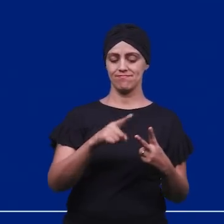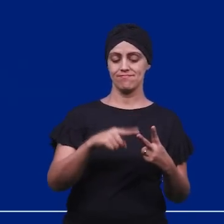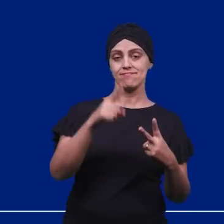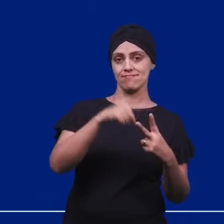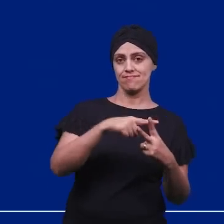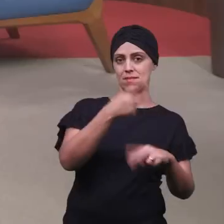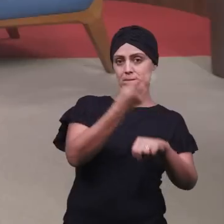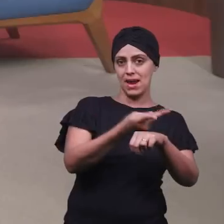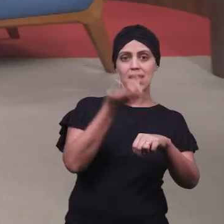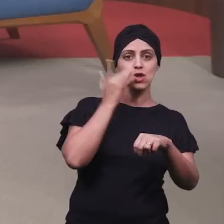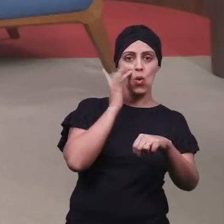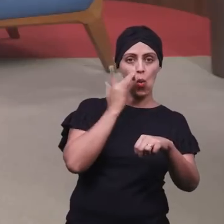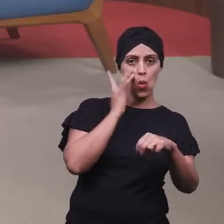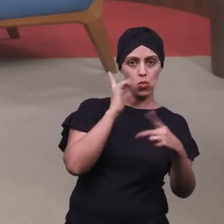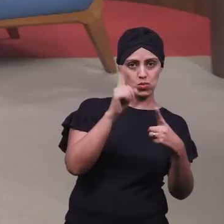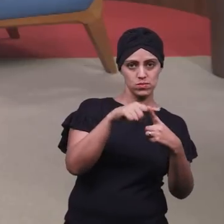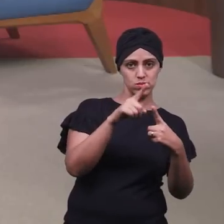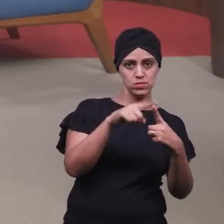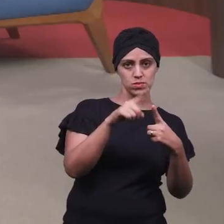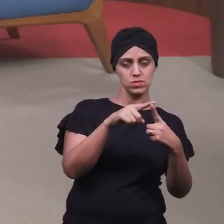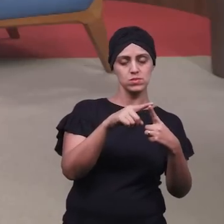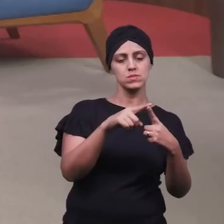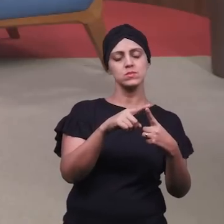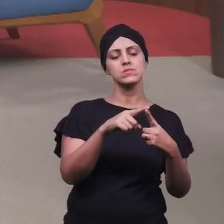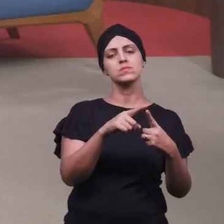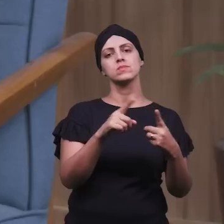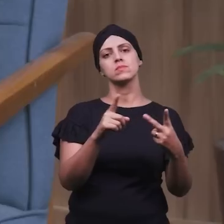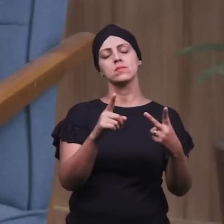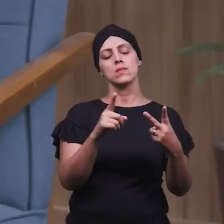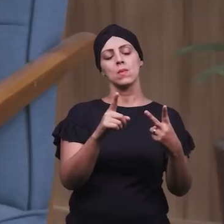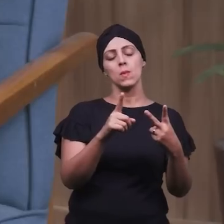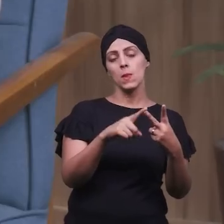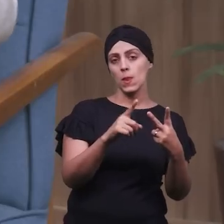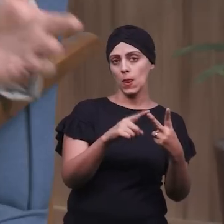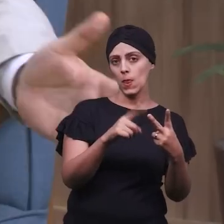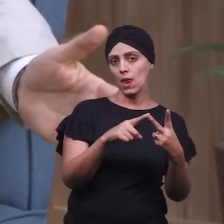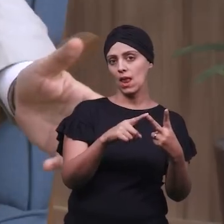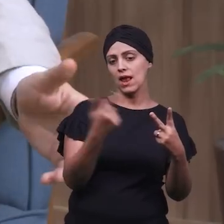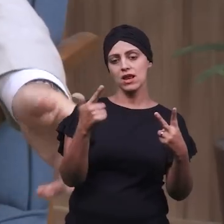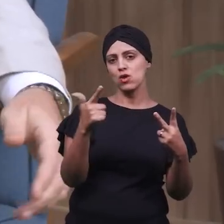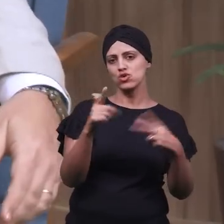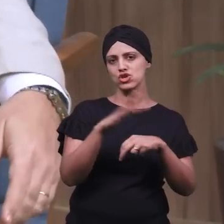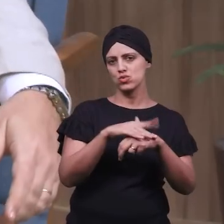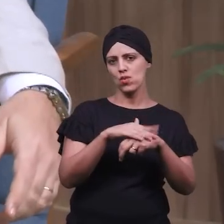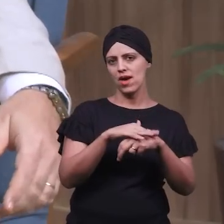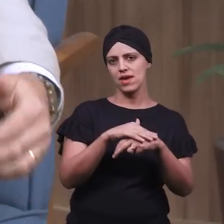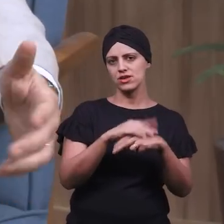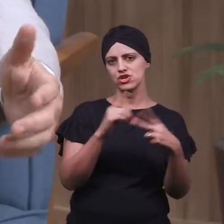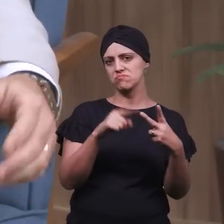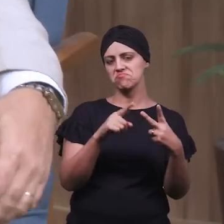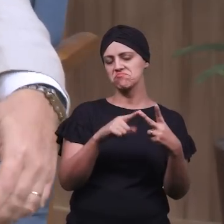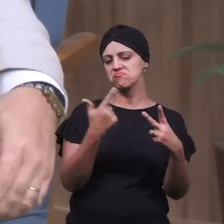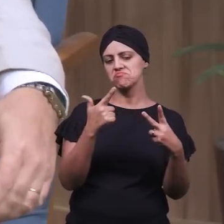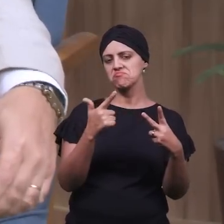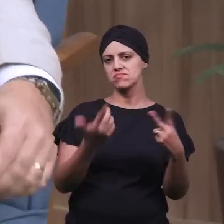dois aspectos aí. Eles saíram com prata e ouro, né? Toda a prata e todo o ouro do Egito, que diz a palavra, e não havia um só enfermo. Como é que